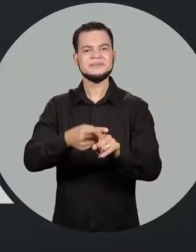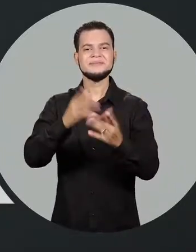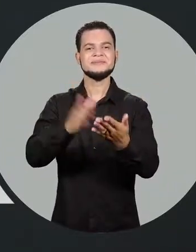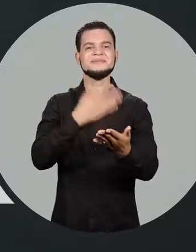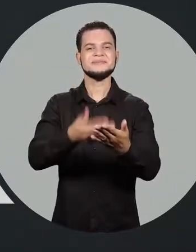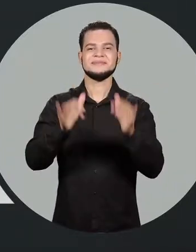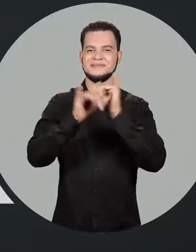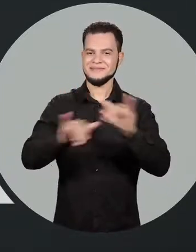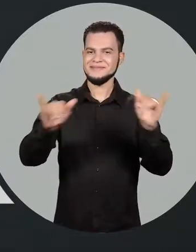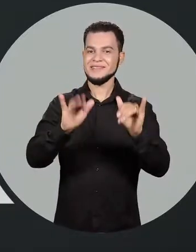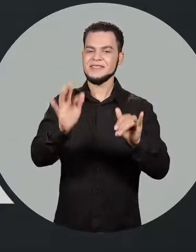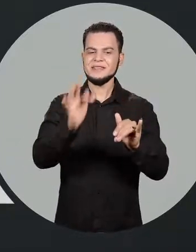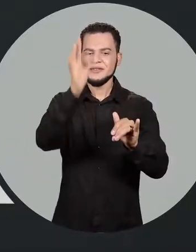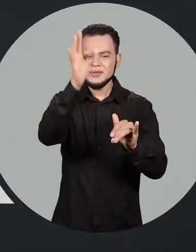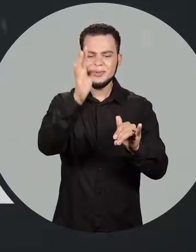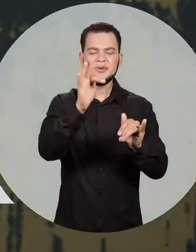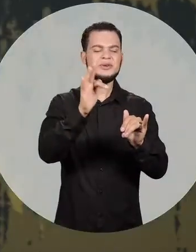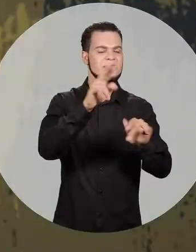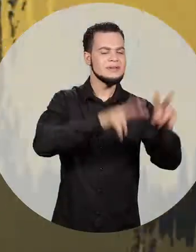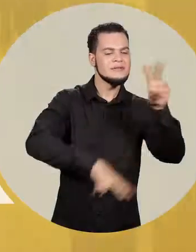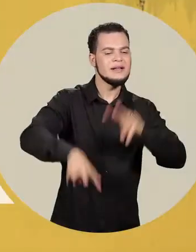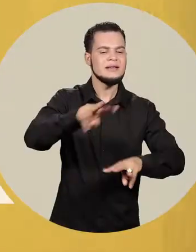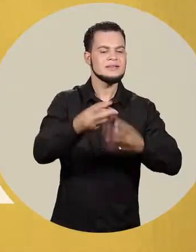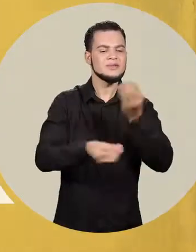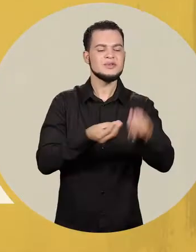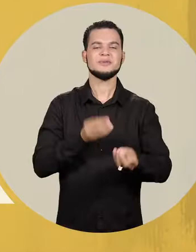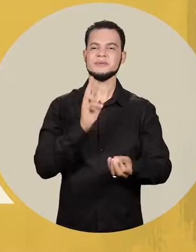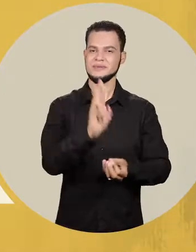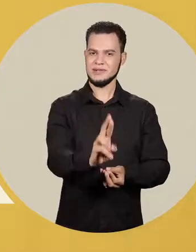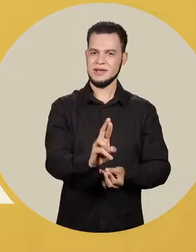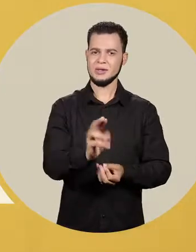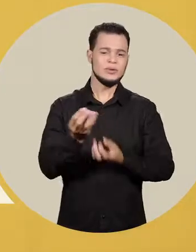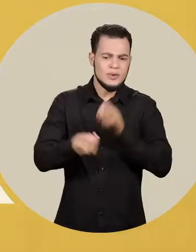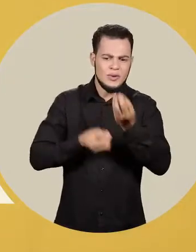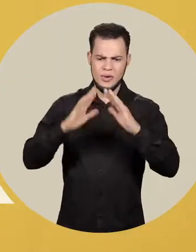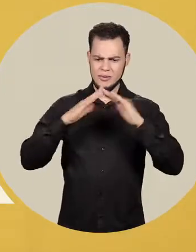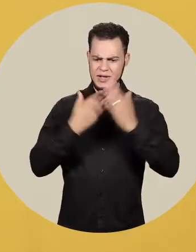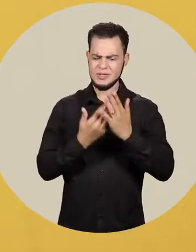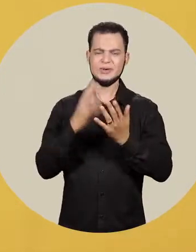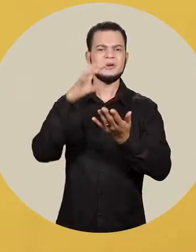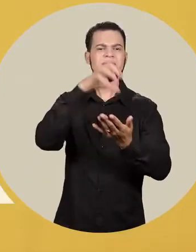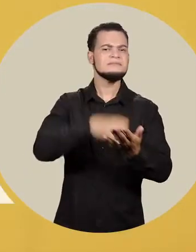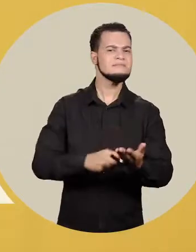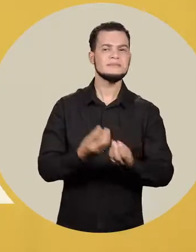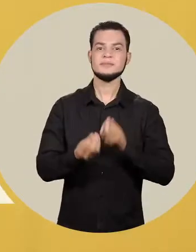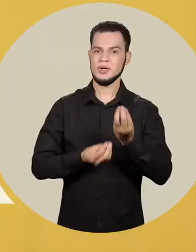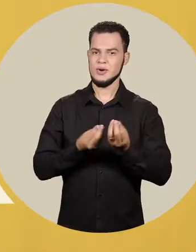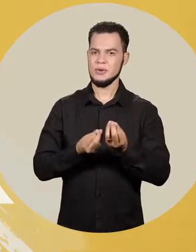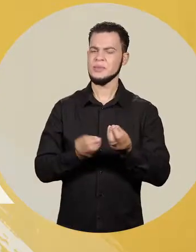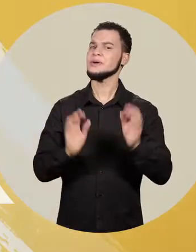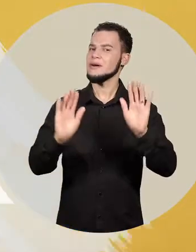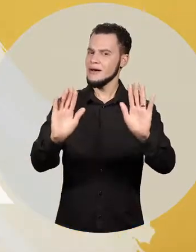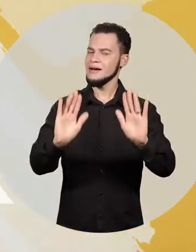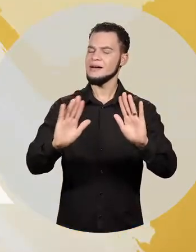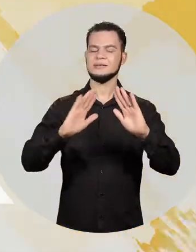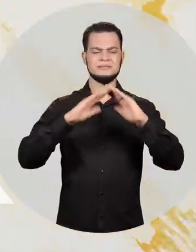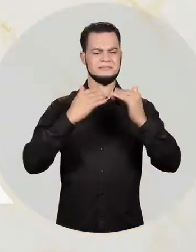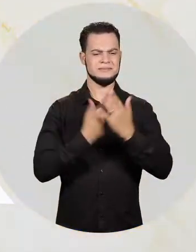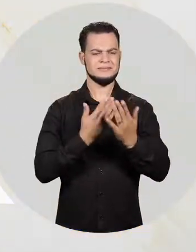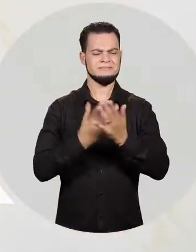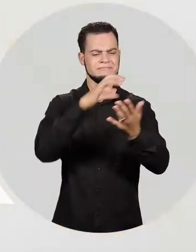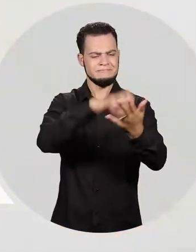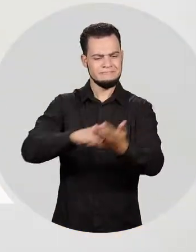e verificação dos resultados obtidos. Adesão das escolas selecionadas. Para a adesão ao projeto,